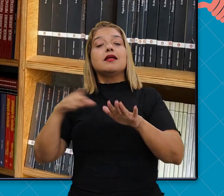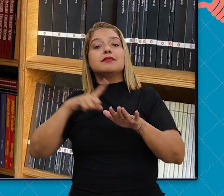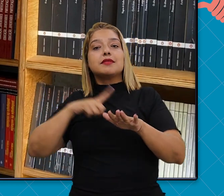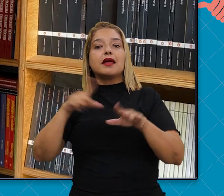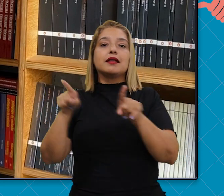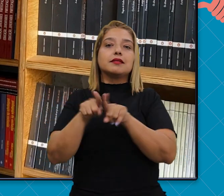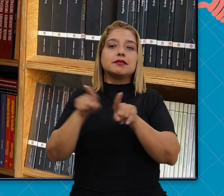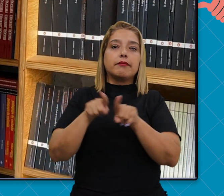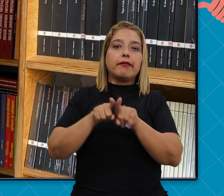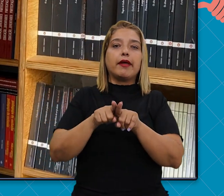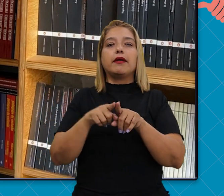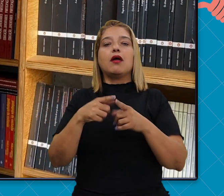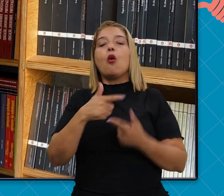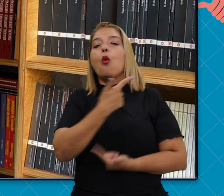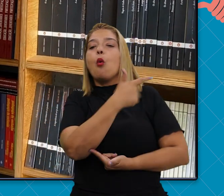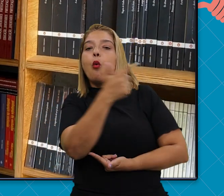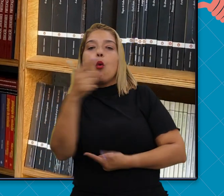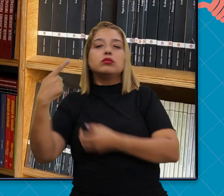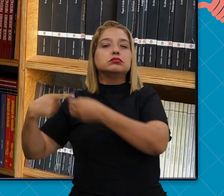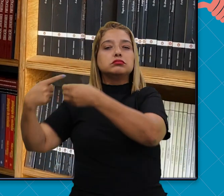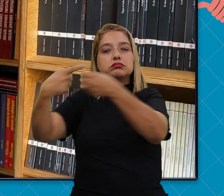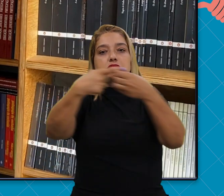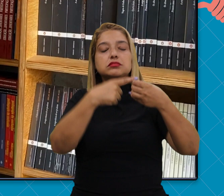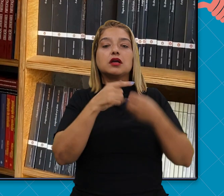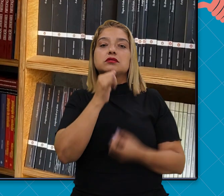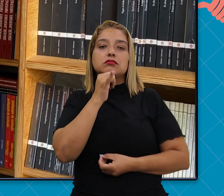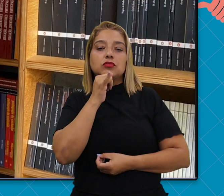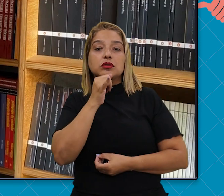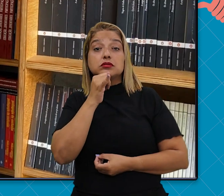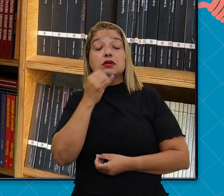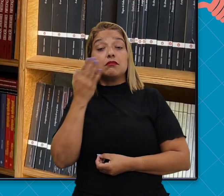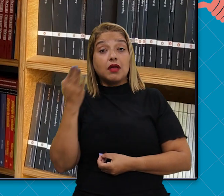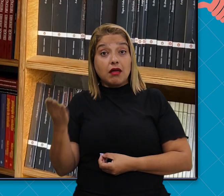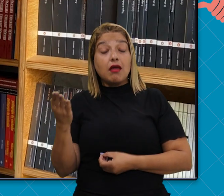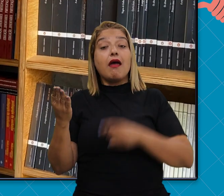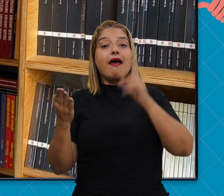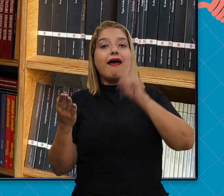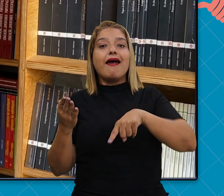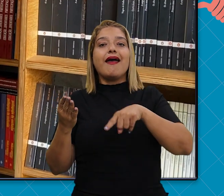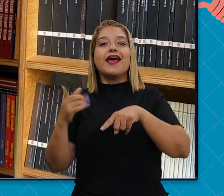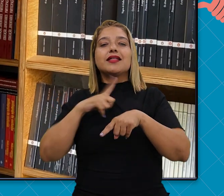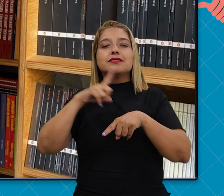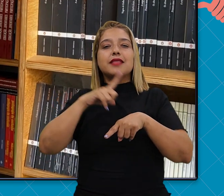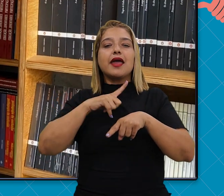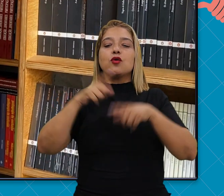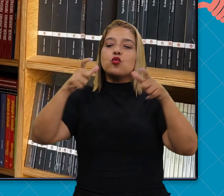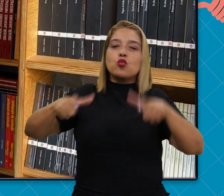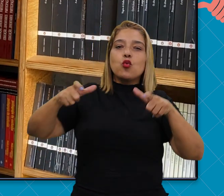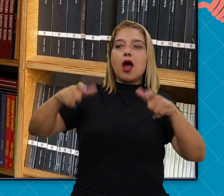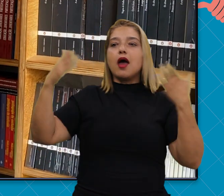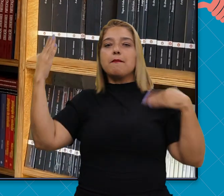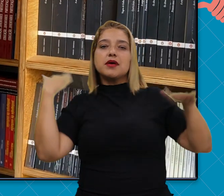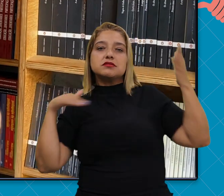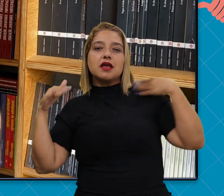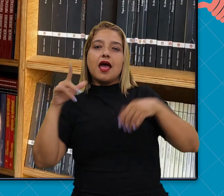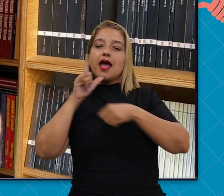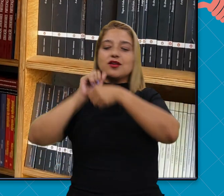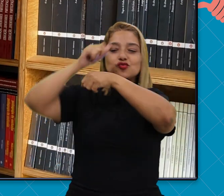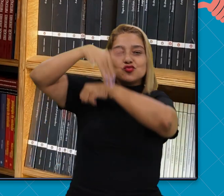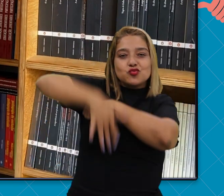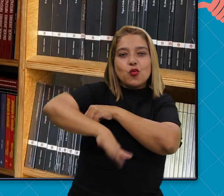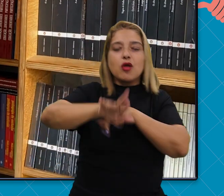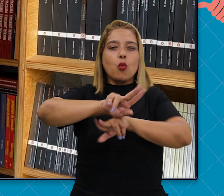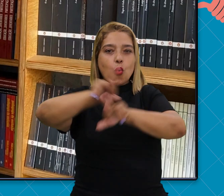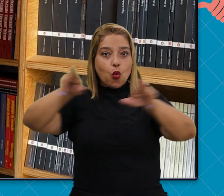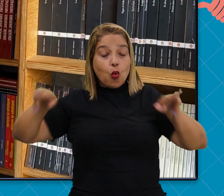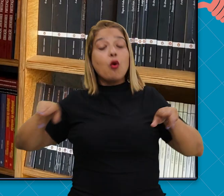dos Veadeiros e o Parque Nacional das Emas como patrimônio cultural natural, né? Isso dentro do estado de